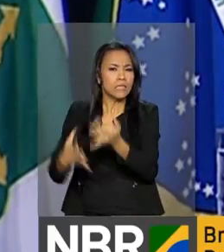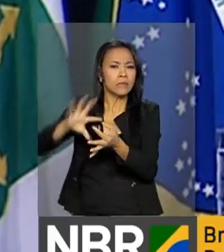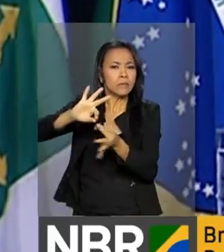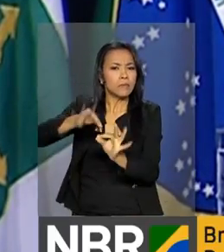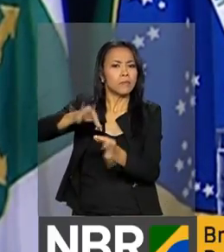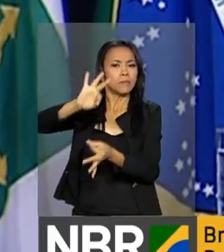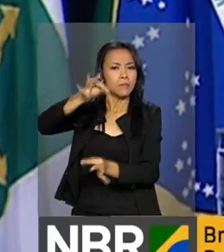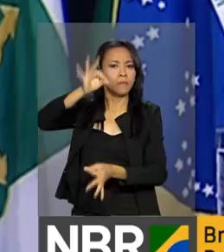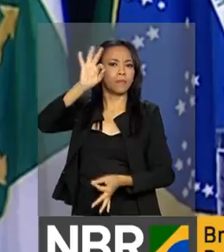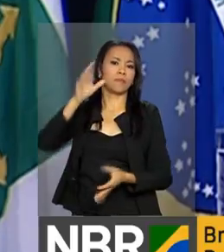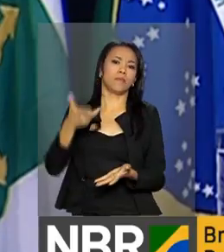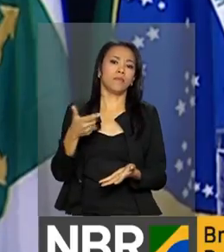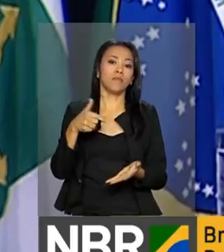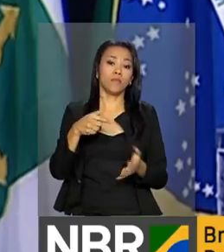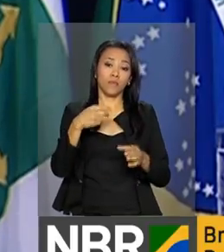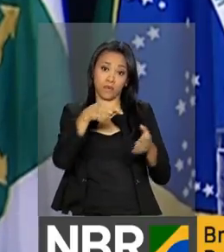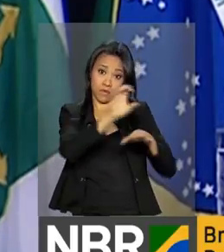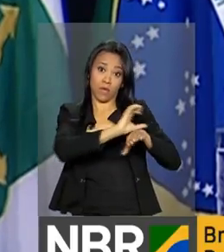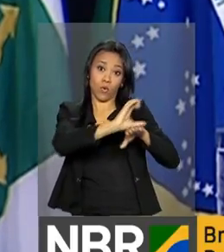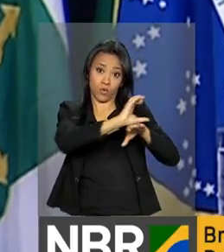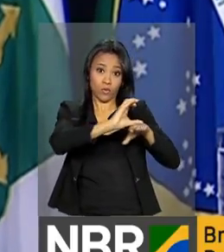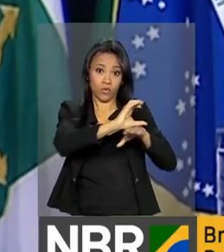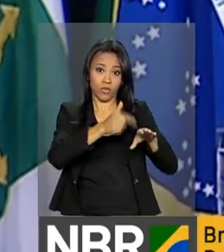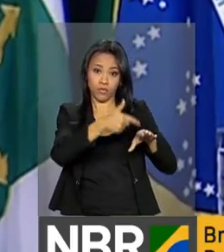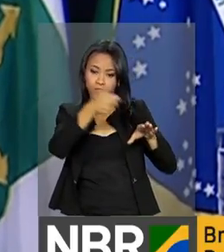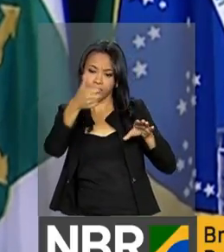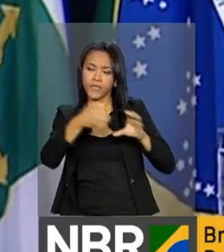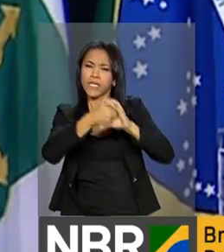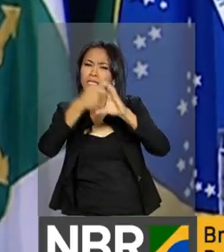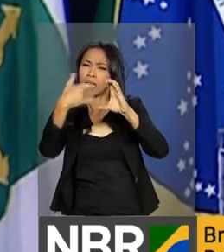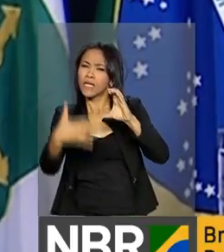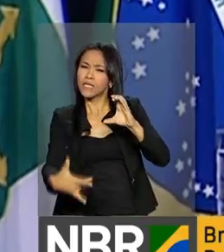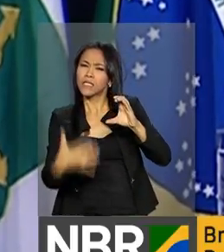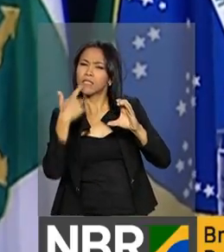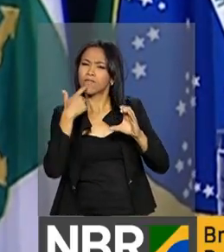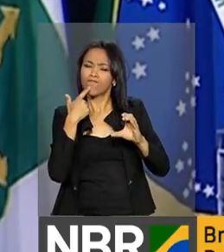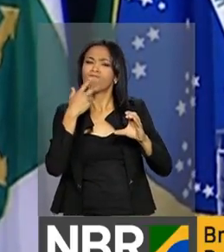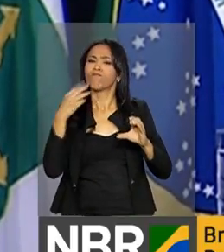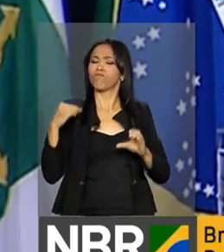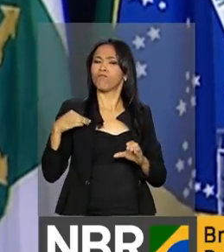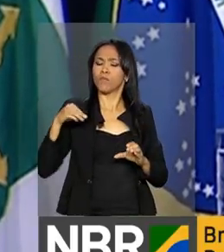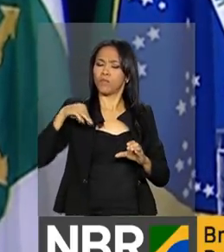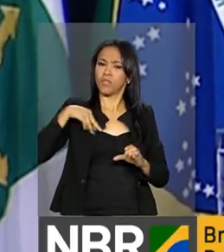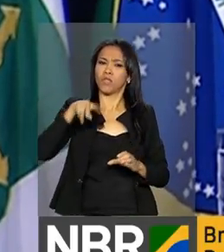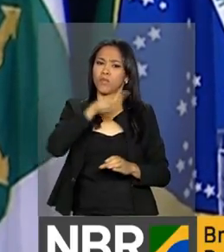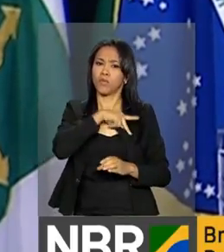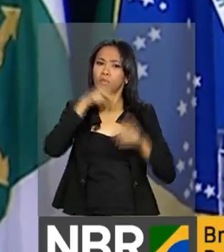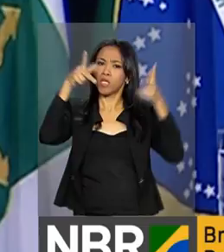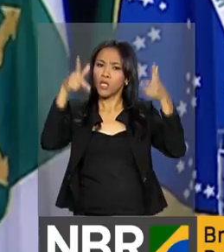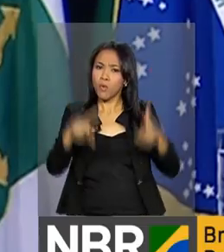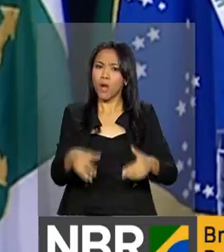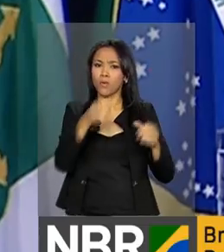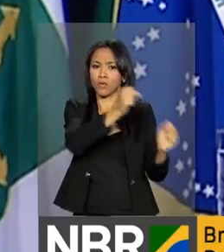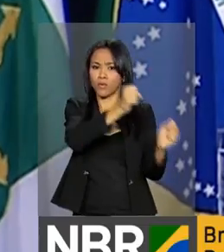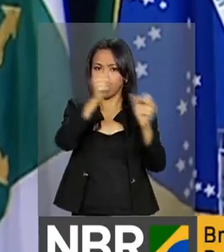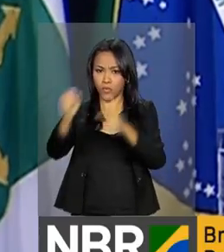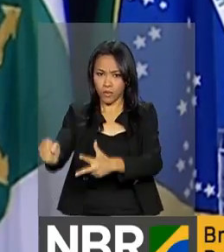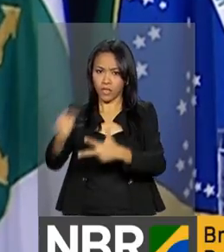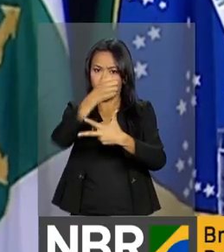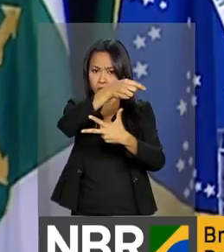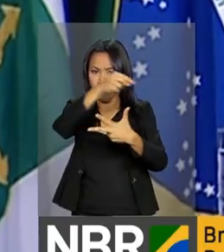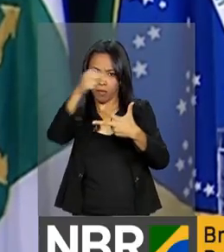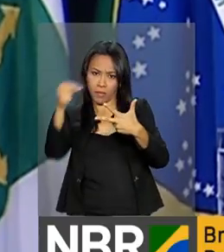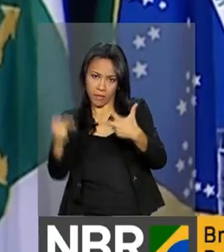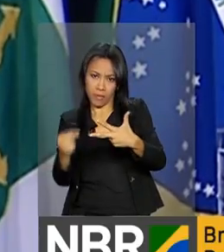demonstrar pelo texto constitucional que as características do ministério público são as mesmas dos demais poderes do estatuto eu